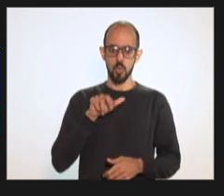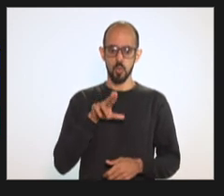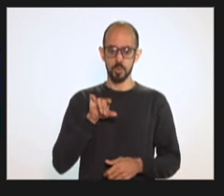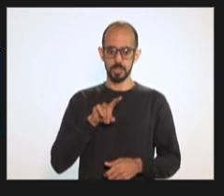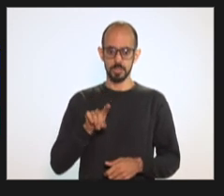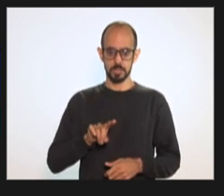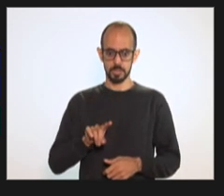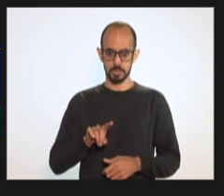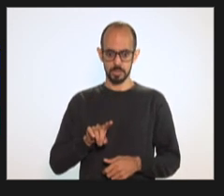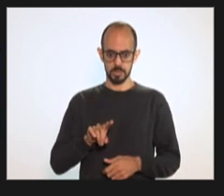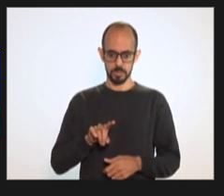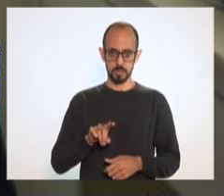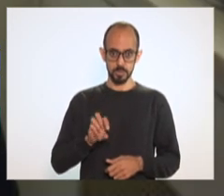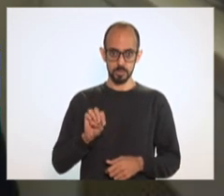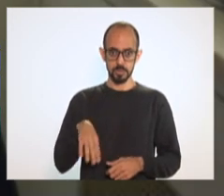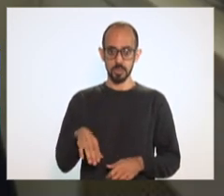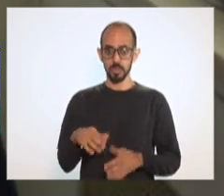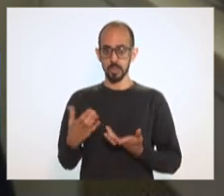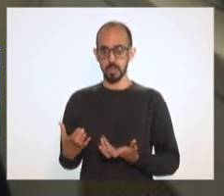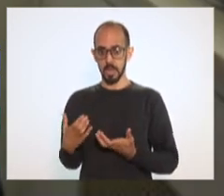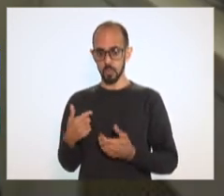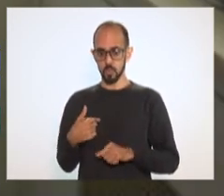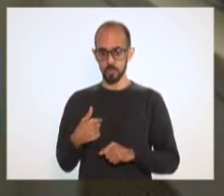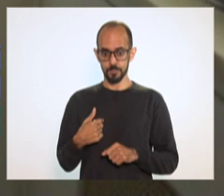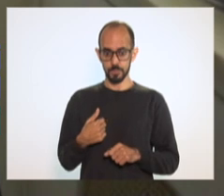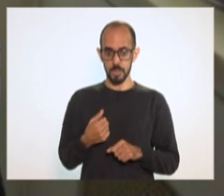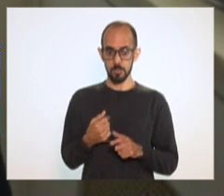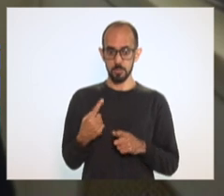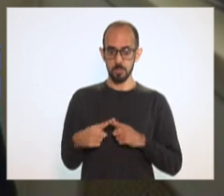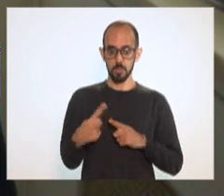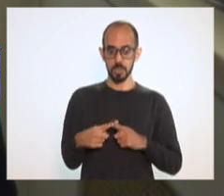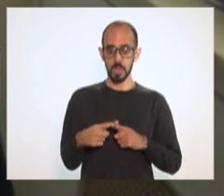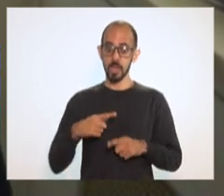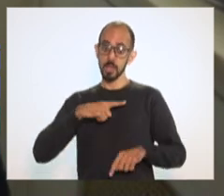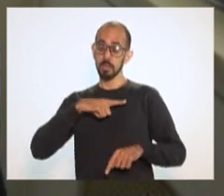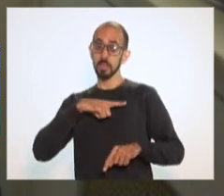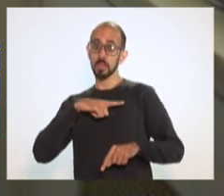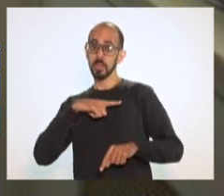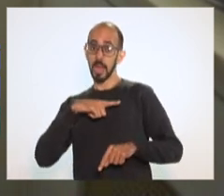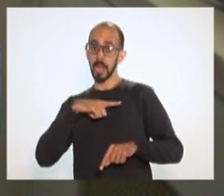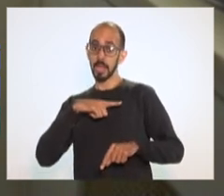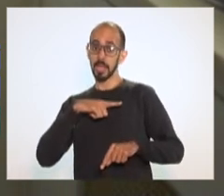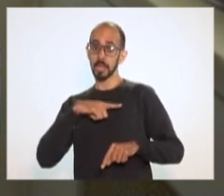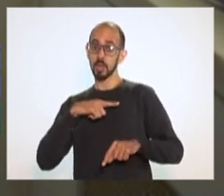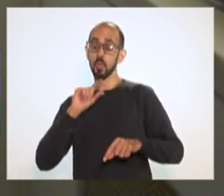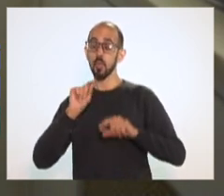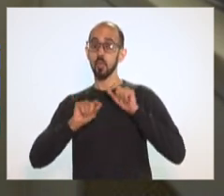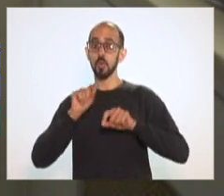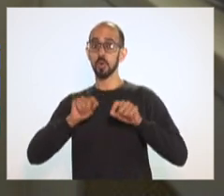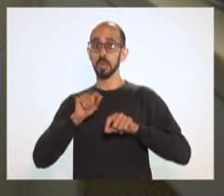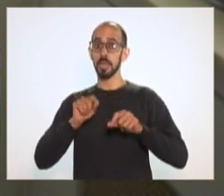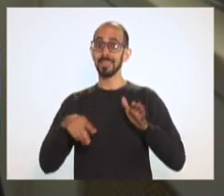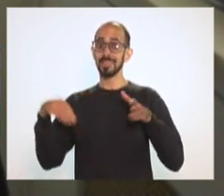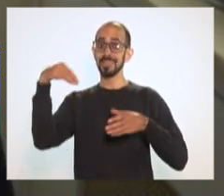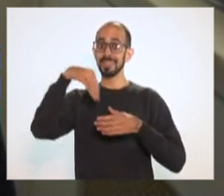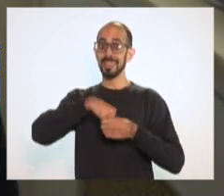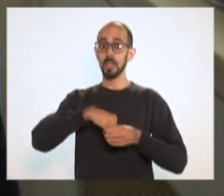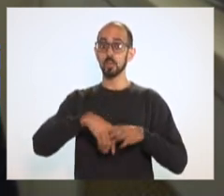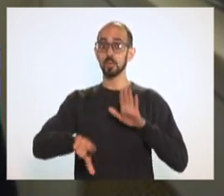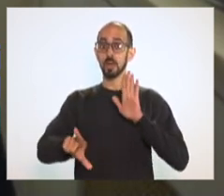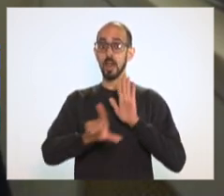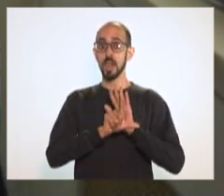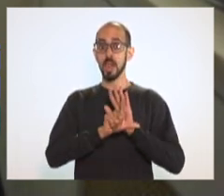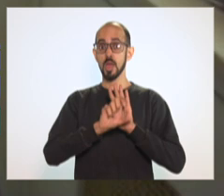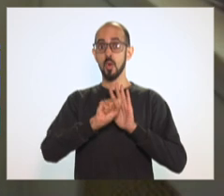deputado Samuel Malafaia. Há previsão legal disso na Lei 866 de 93.